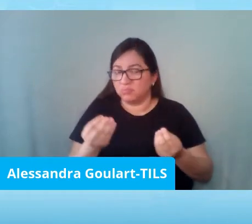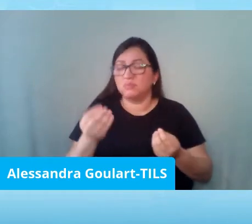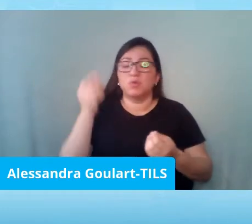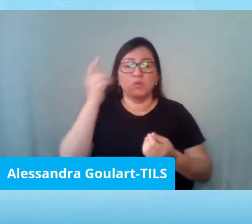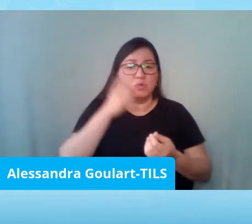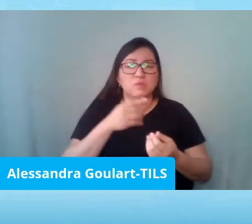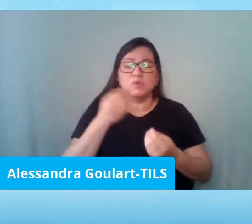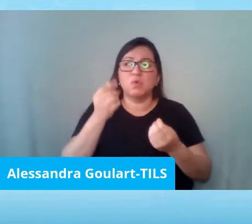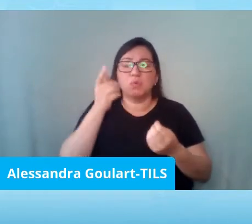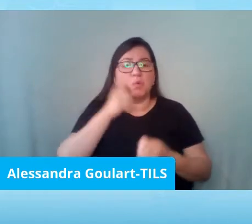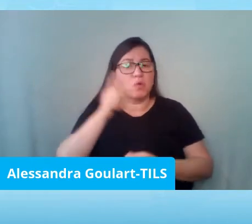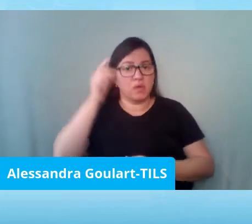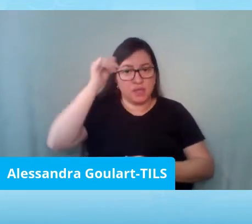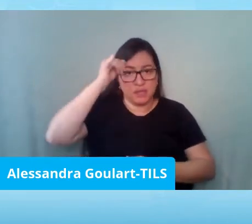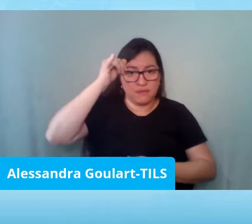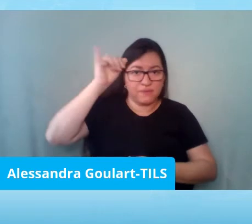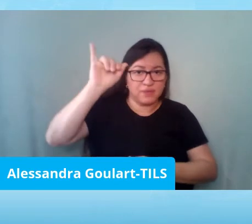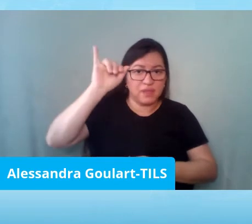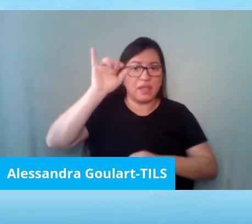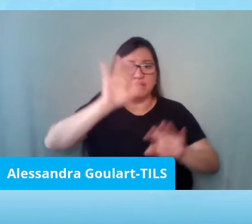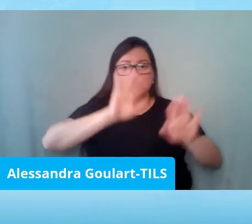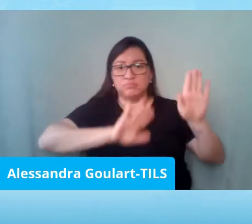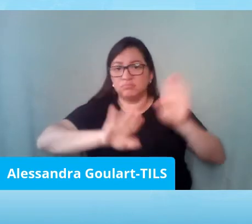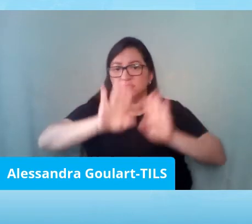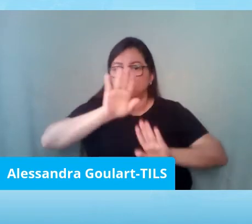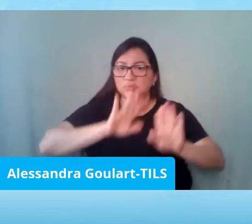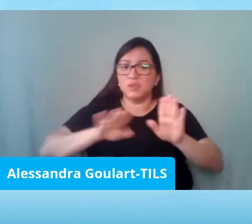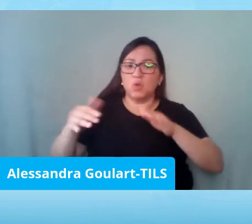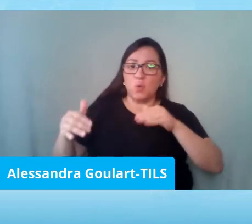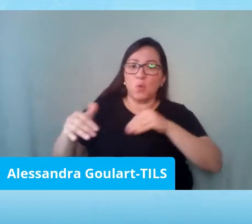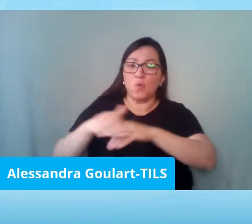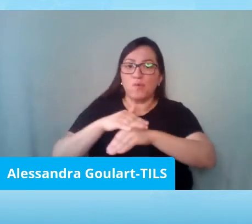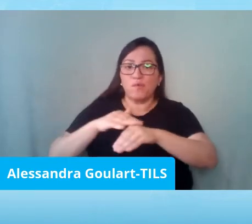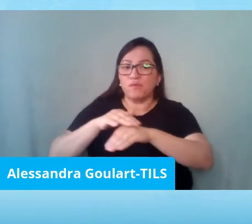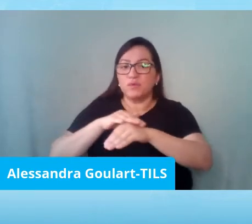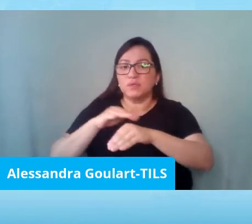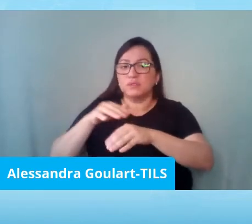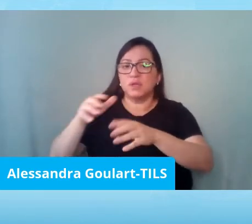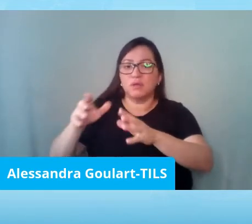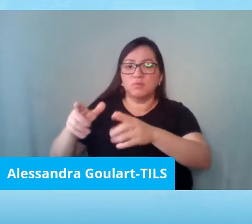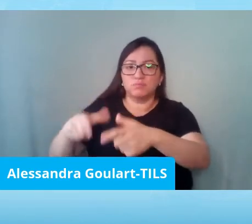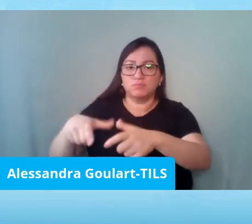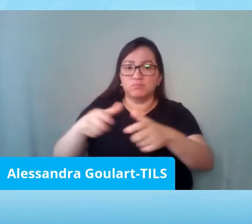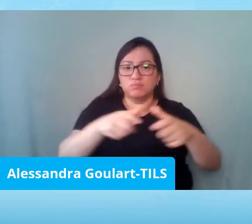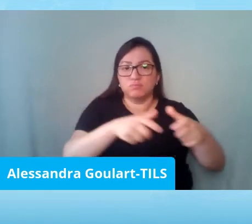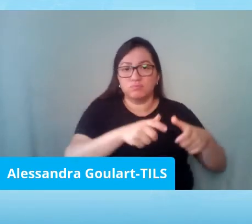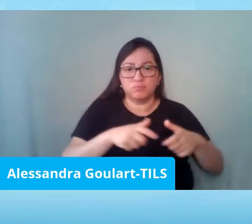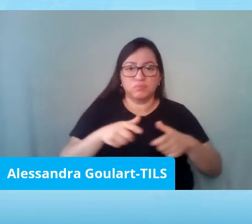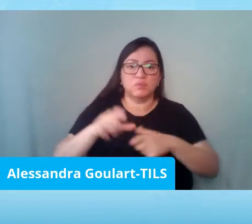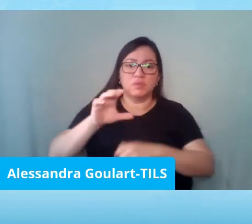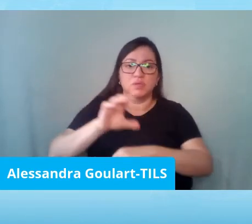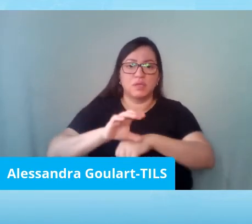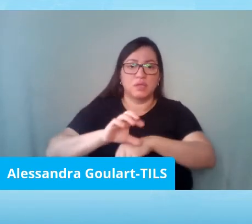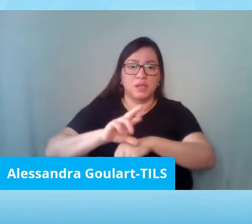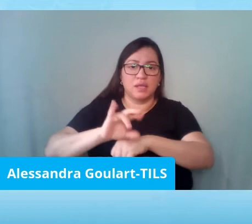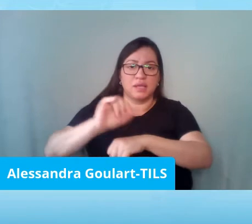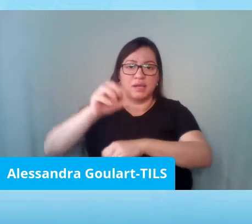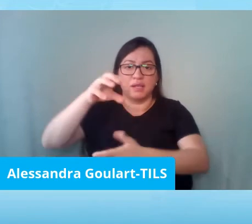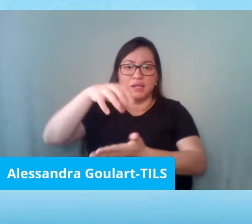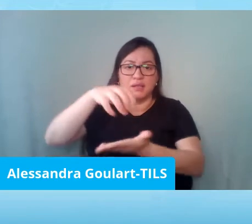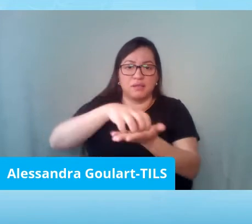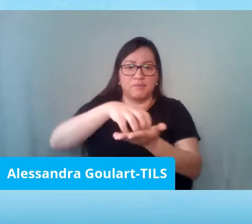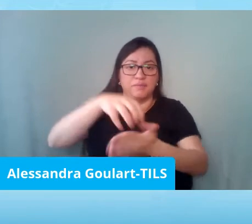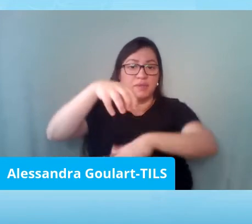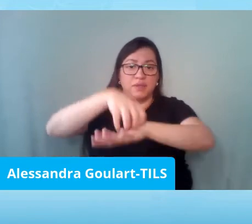com as equipes municipais, né, conversar, na verdade, com as equipes municipais, criando estratégias para a erradicação da